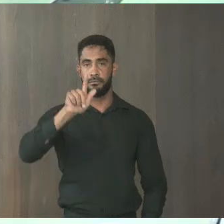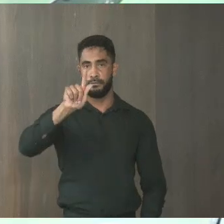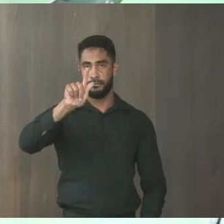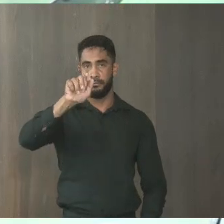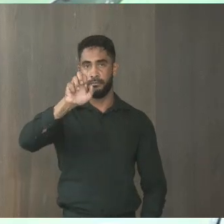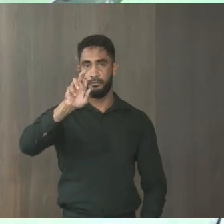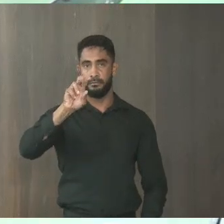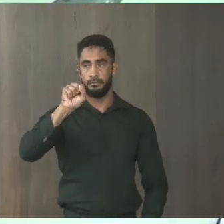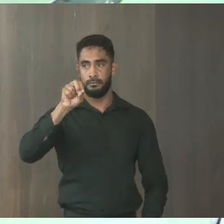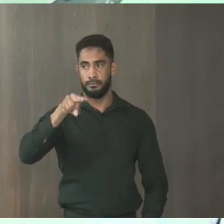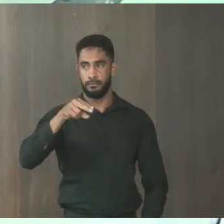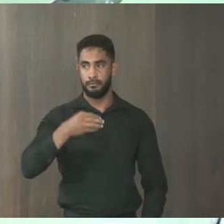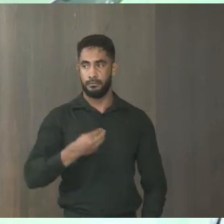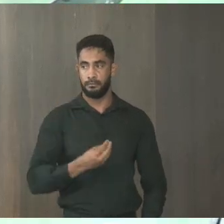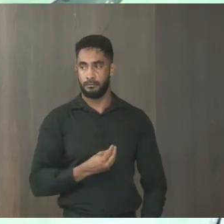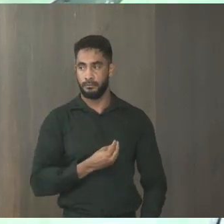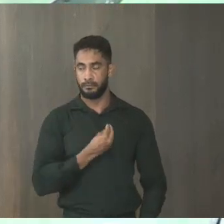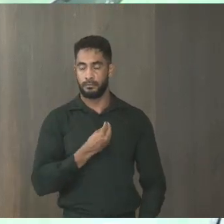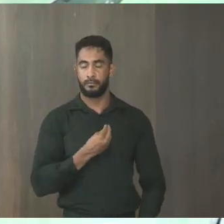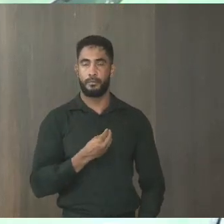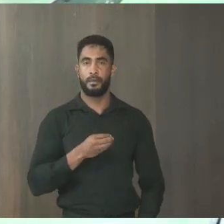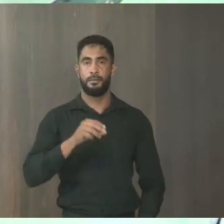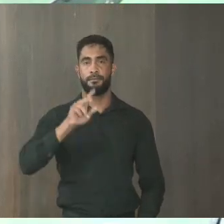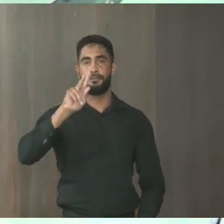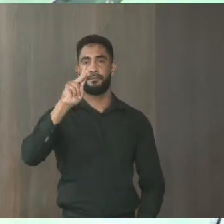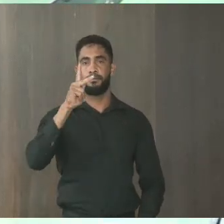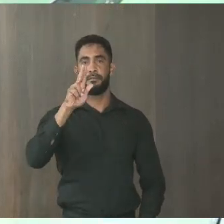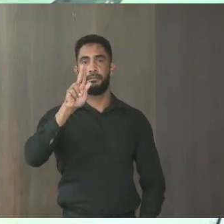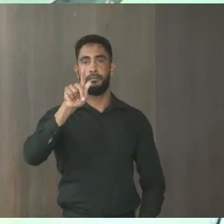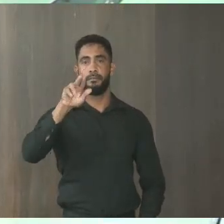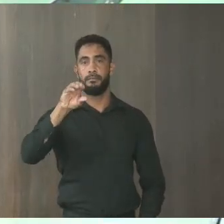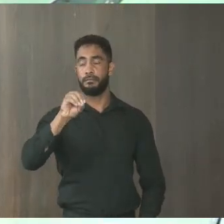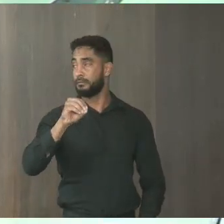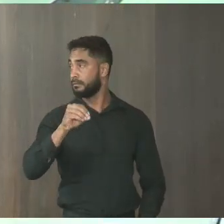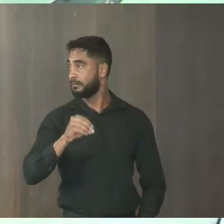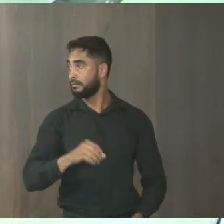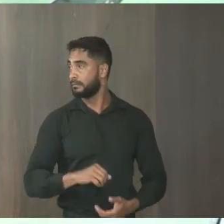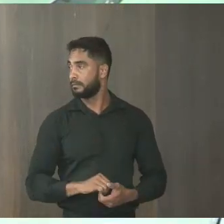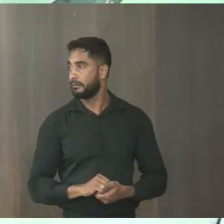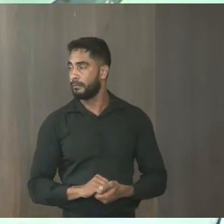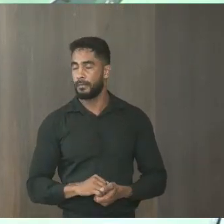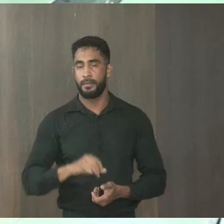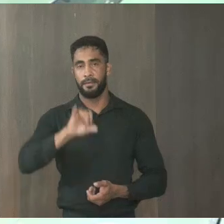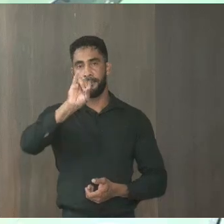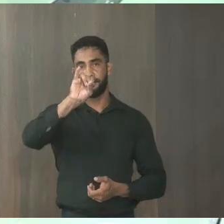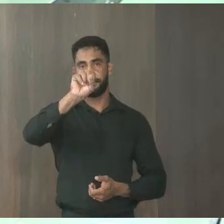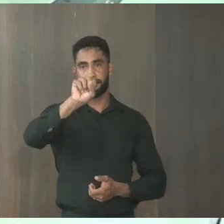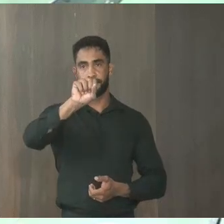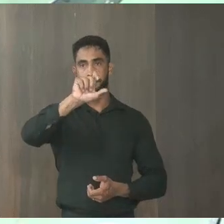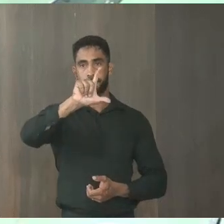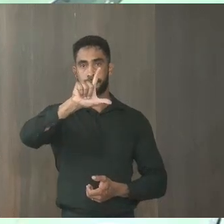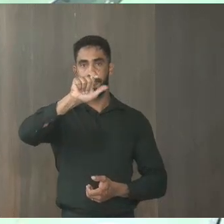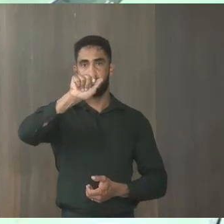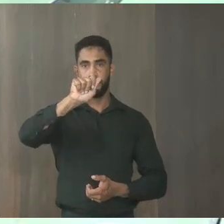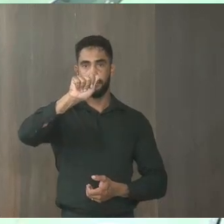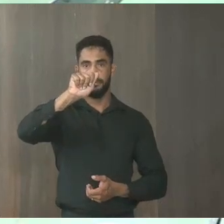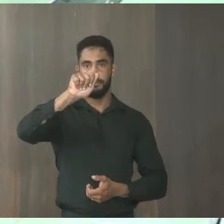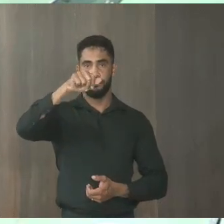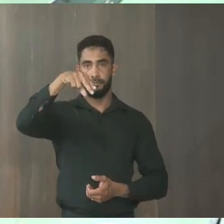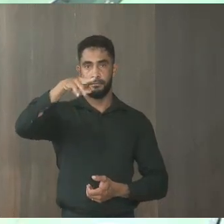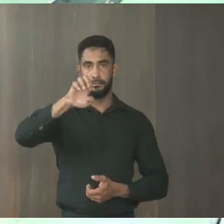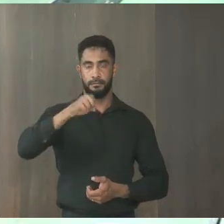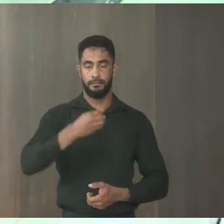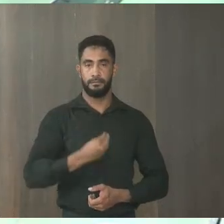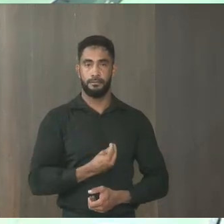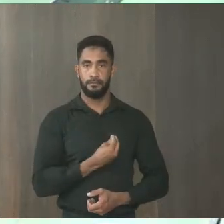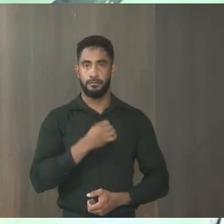do Espírito Santo de Souza. Presente. Hugo Leonardo Dias Caires. Islane da Silva Pedro. Presente. João